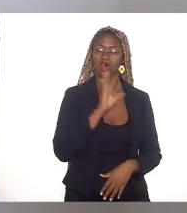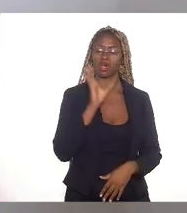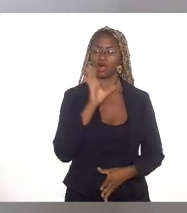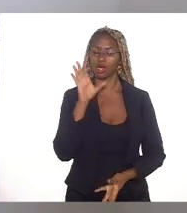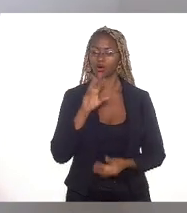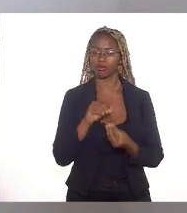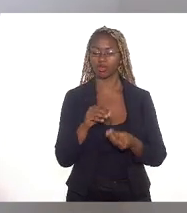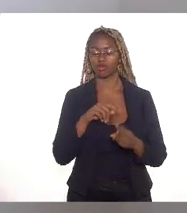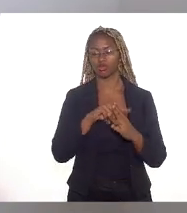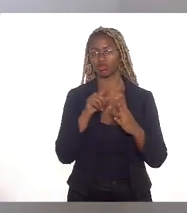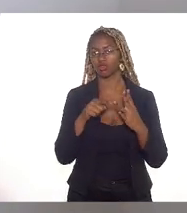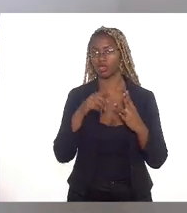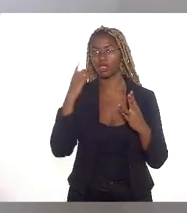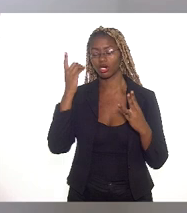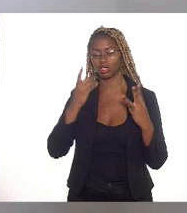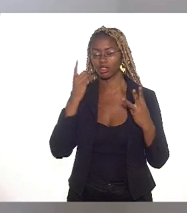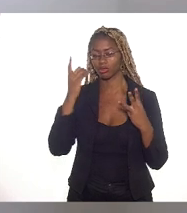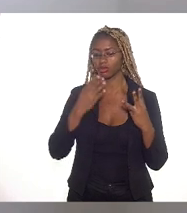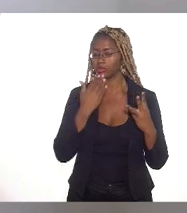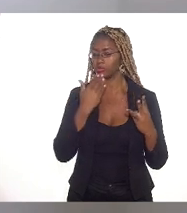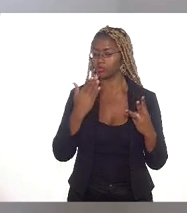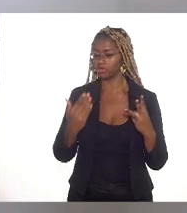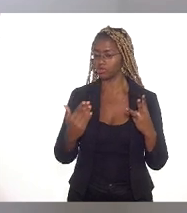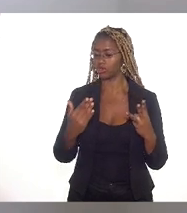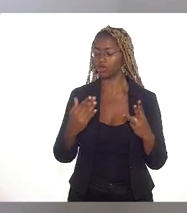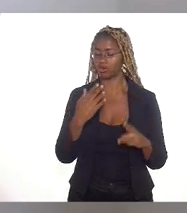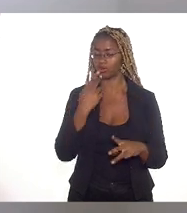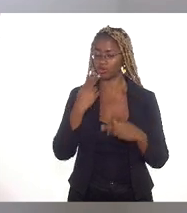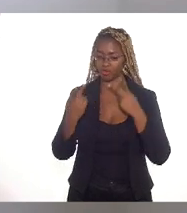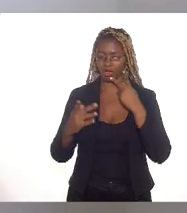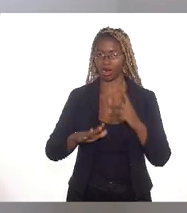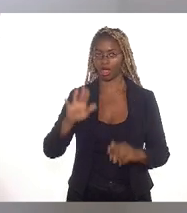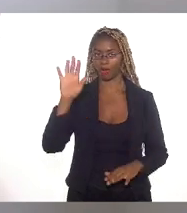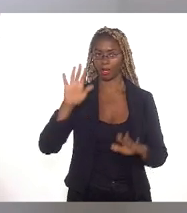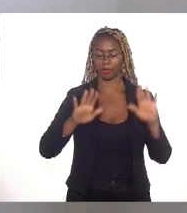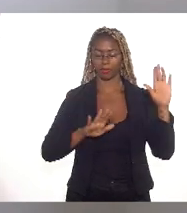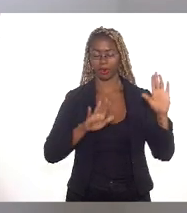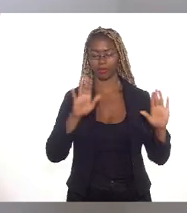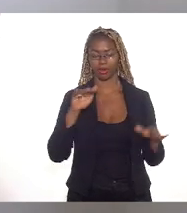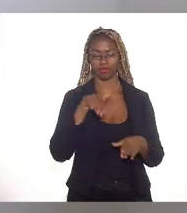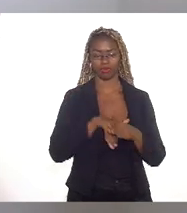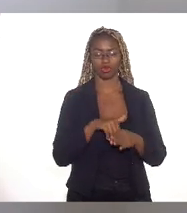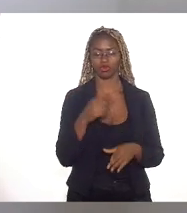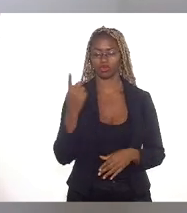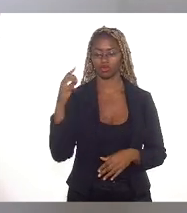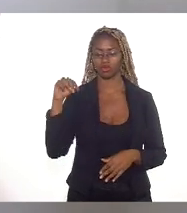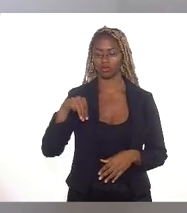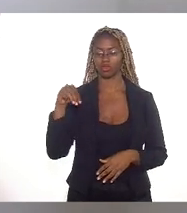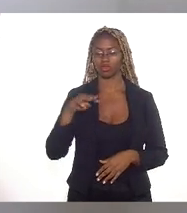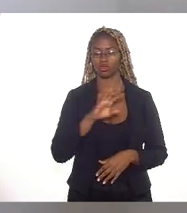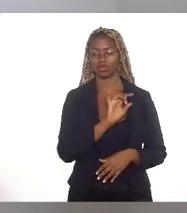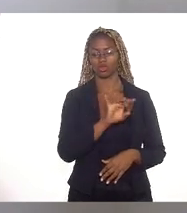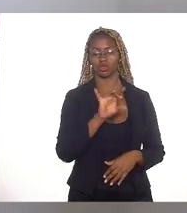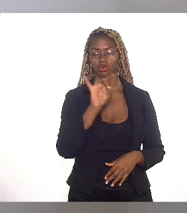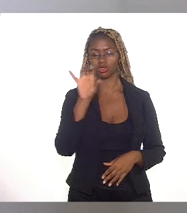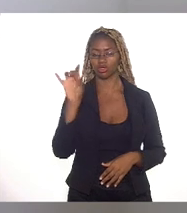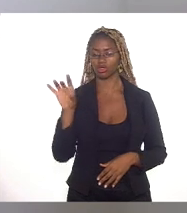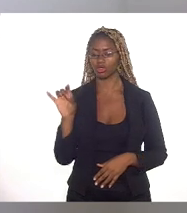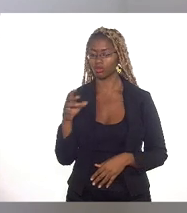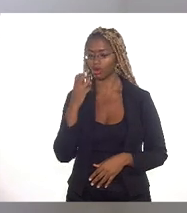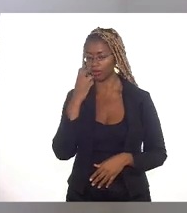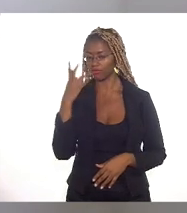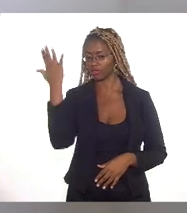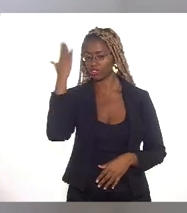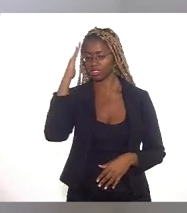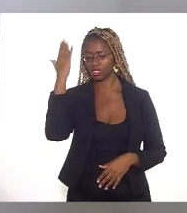rapidamente os três deputados que pediram para fazer declaração, um minuto para cada um eu vou dar para ver se a gente tem um